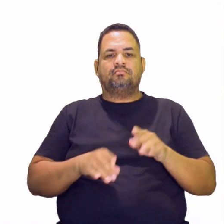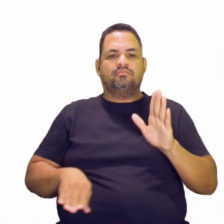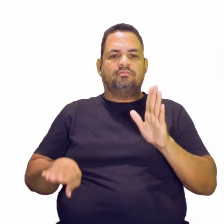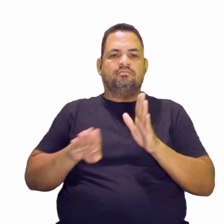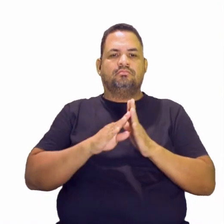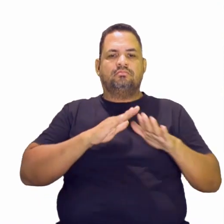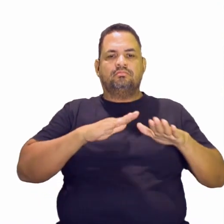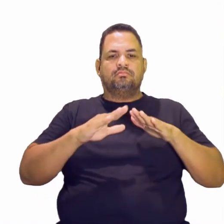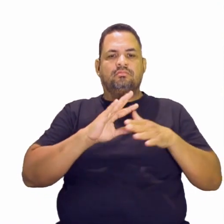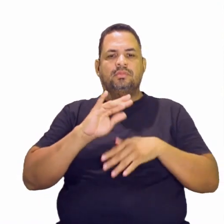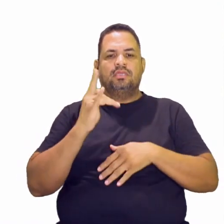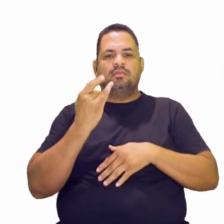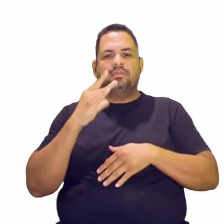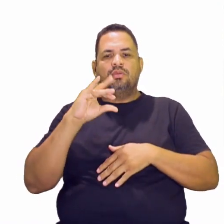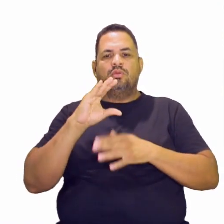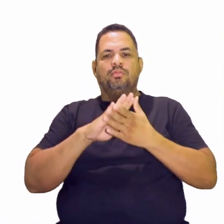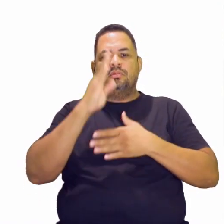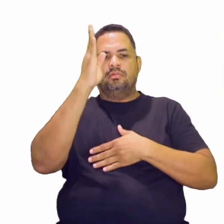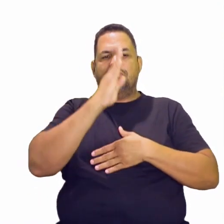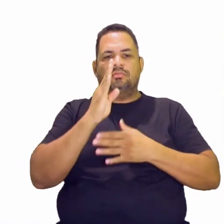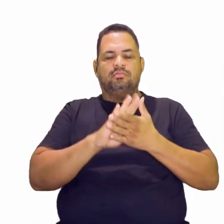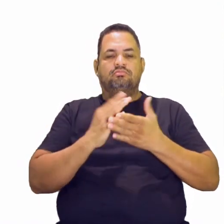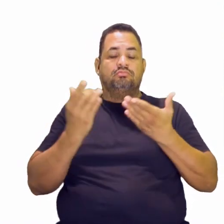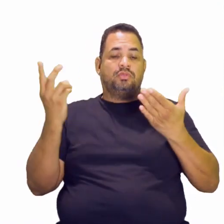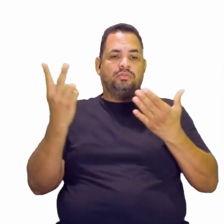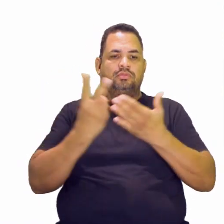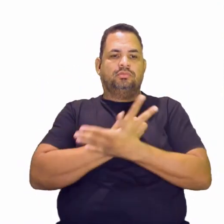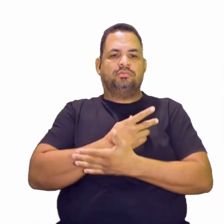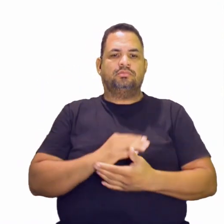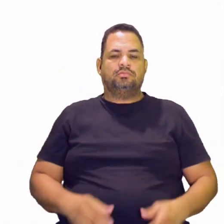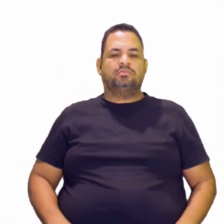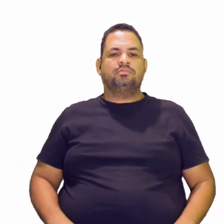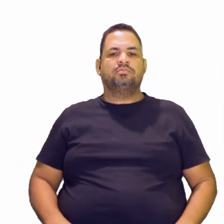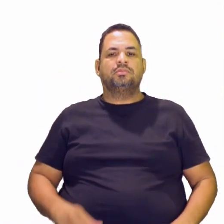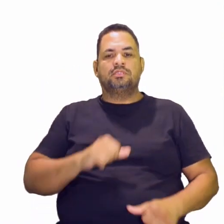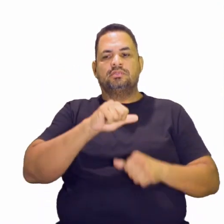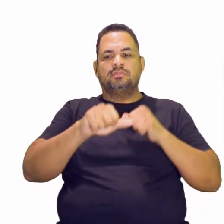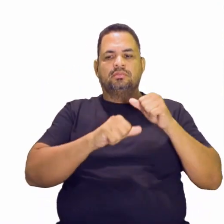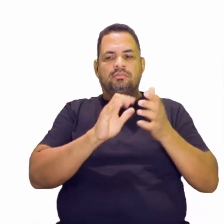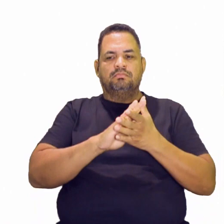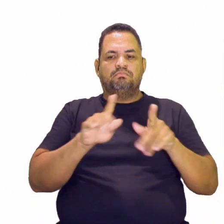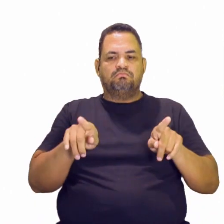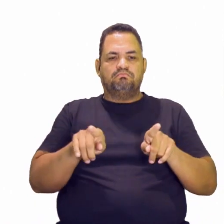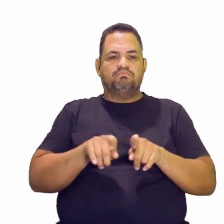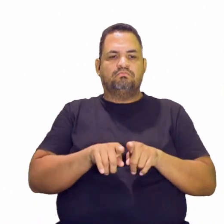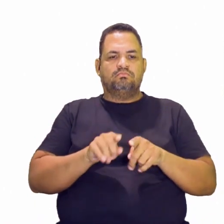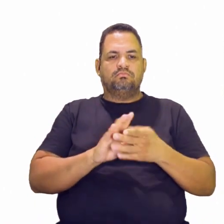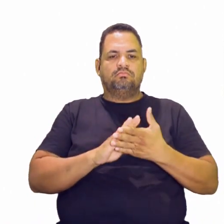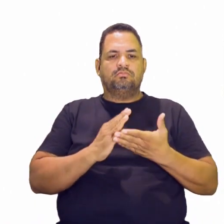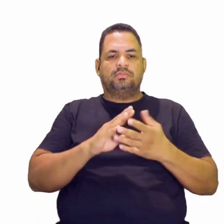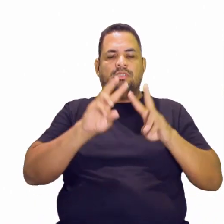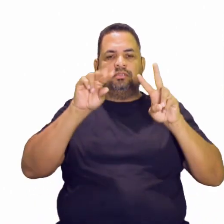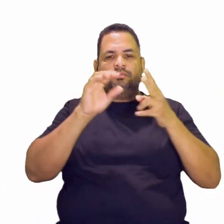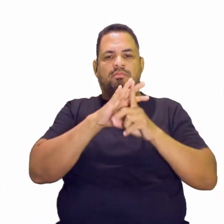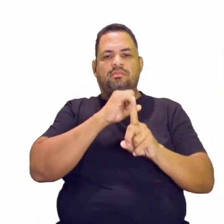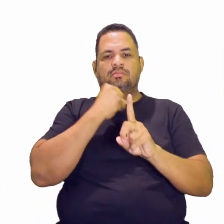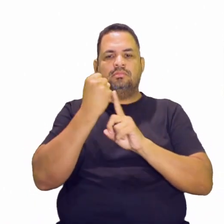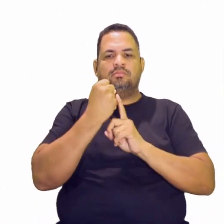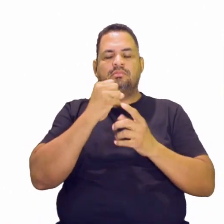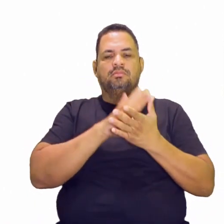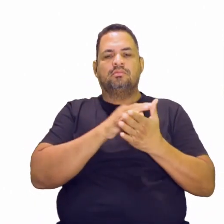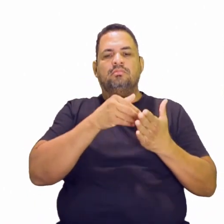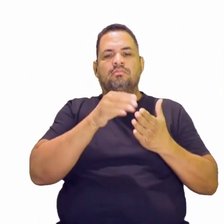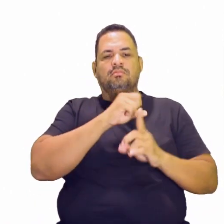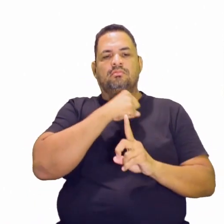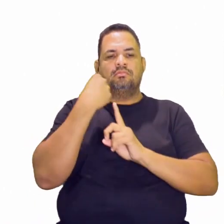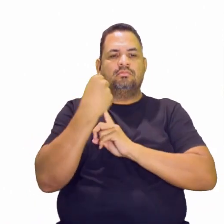chegada do movimento hip-hop no Brasil são alguns fatores, né, para essas mudanças. E ainda temas sociais, como